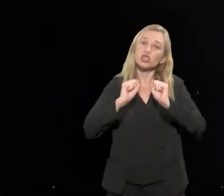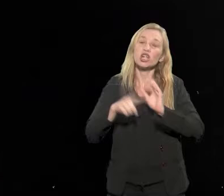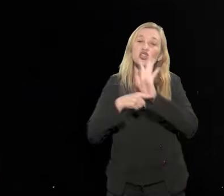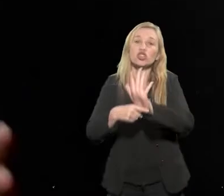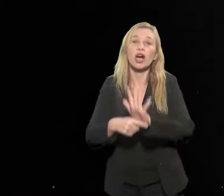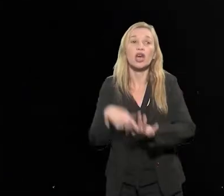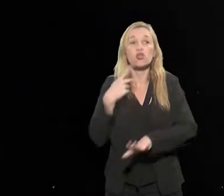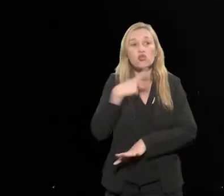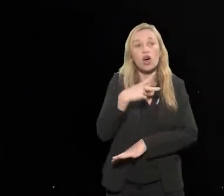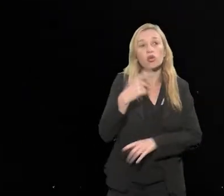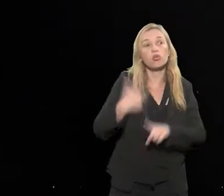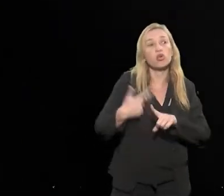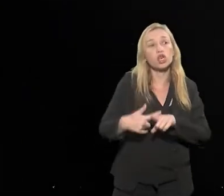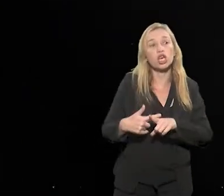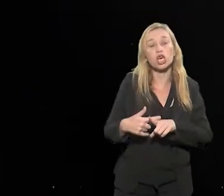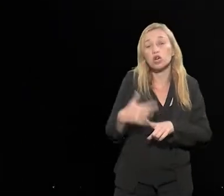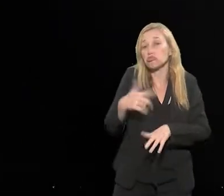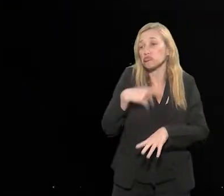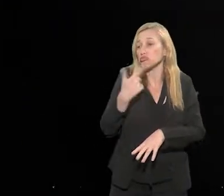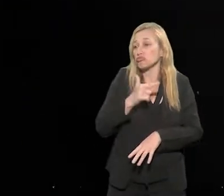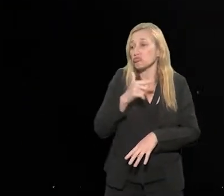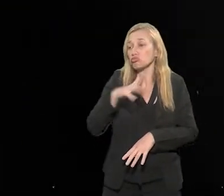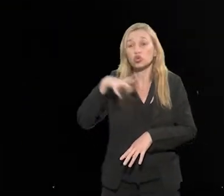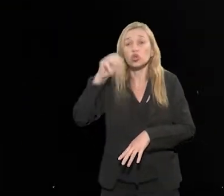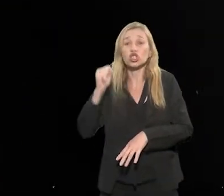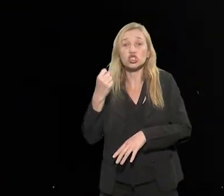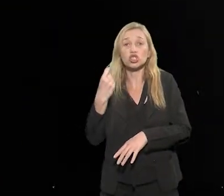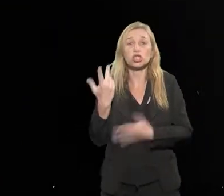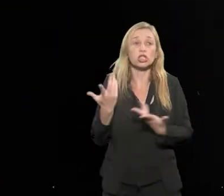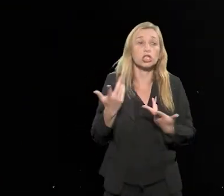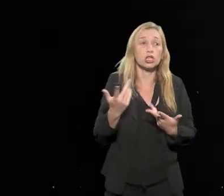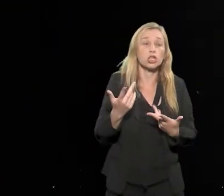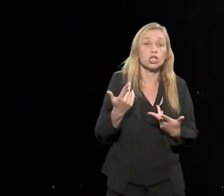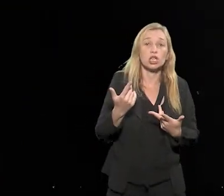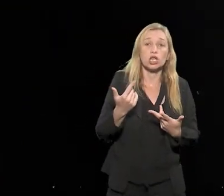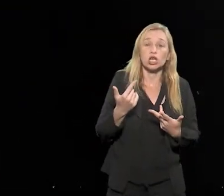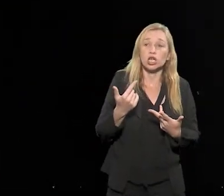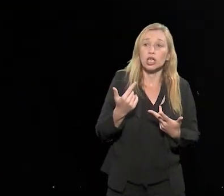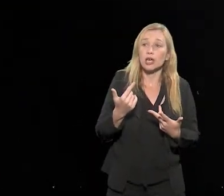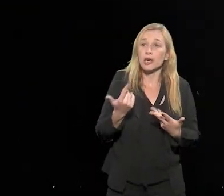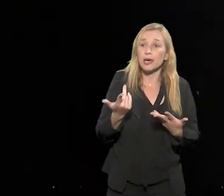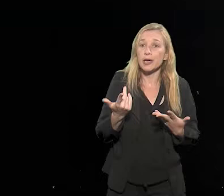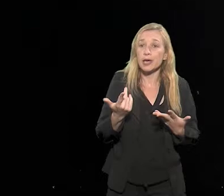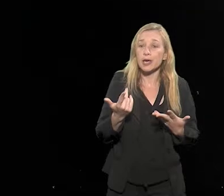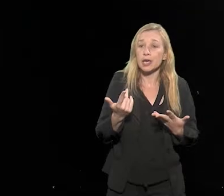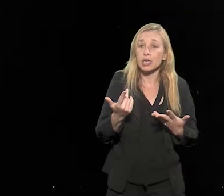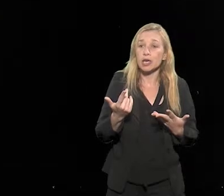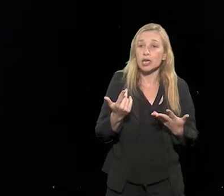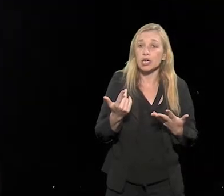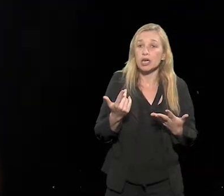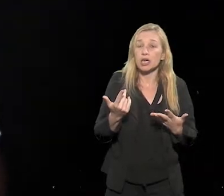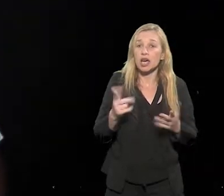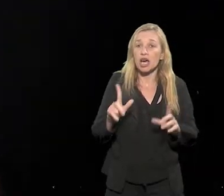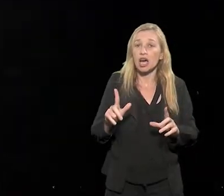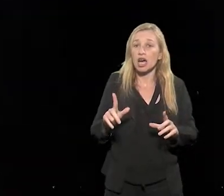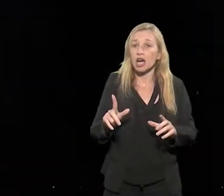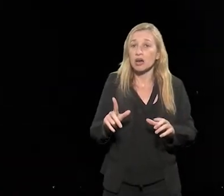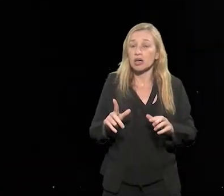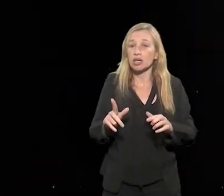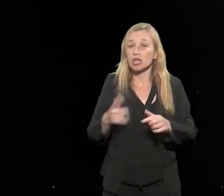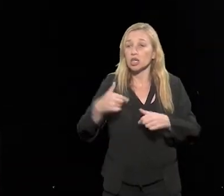contribuir. Estou dizendo isso porque até então eu nunca tinha participado de nada mais